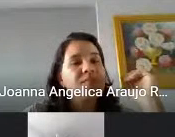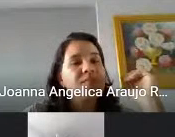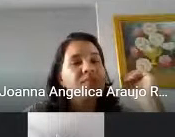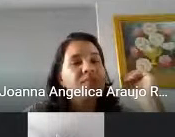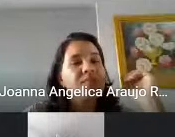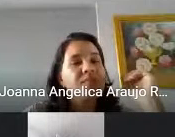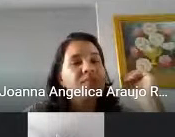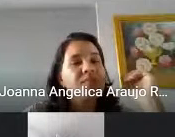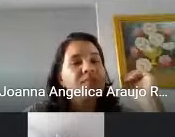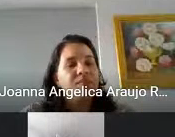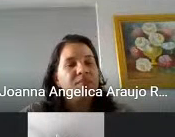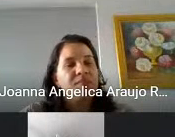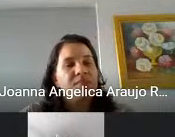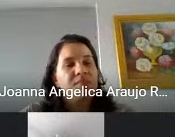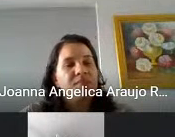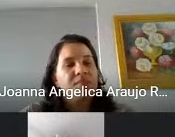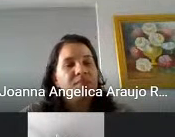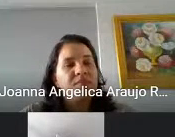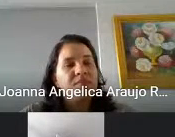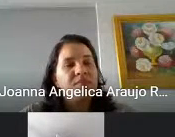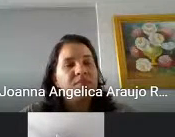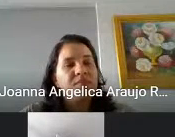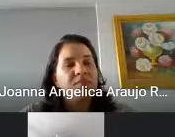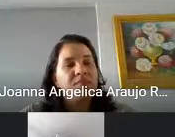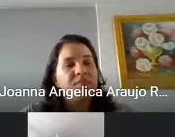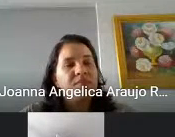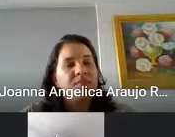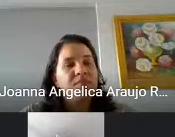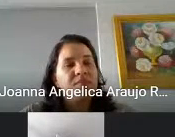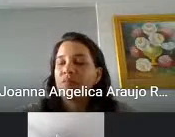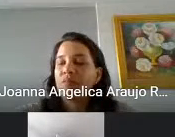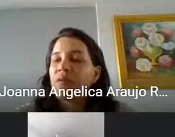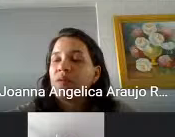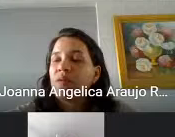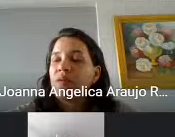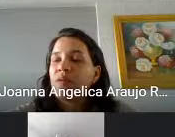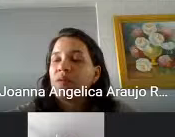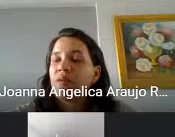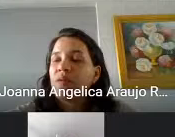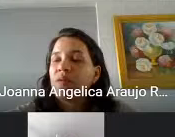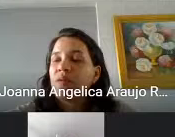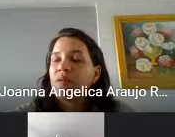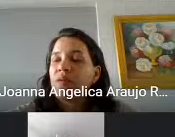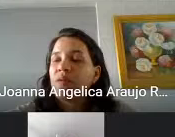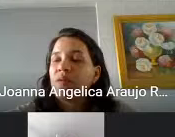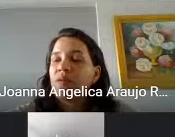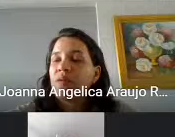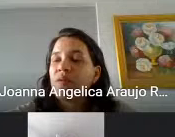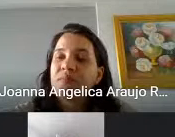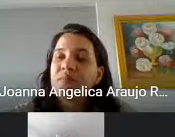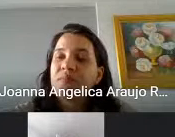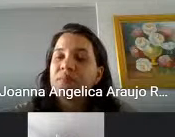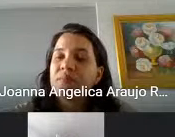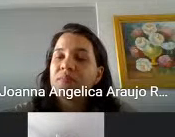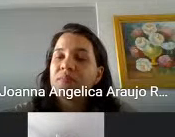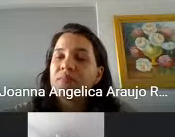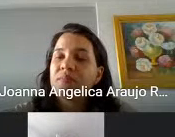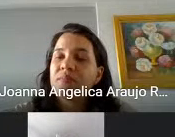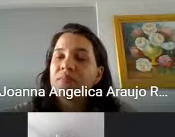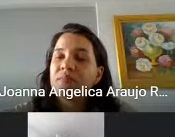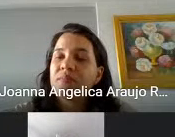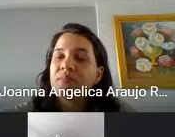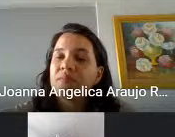populações vulneráveis. Pelo entendimento que eu tive aqui, outras oportunidades irão acontecer, capitaneada aí